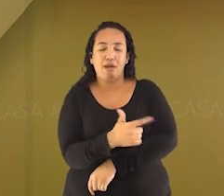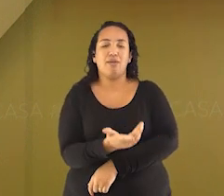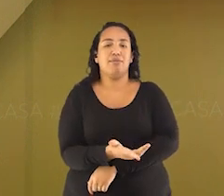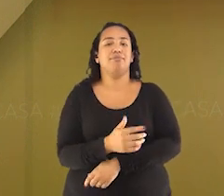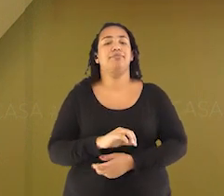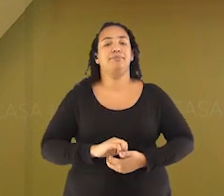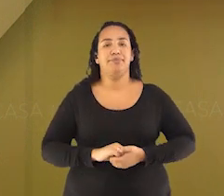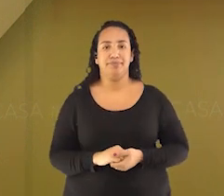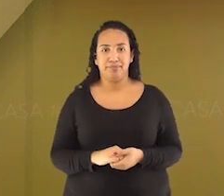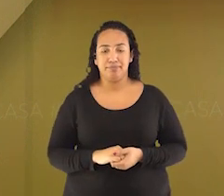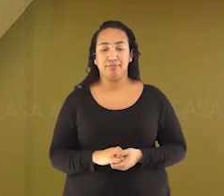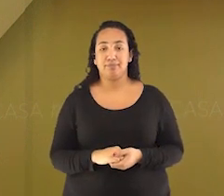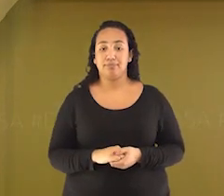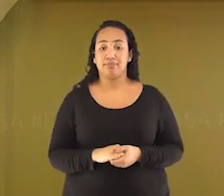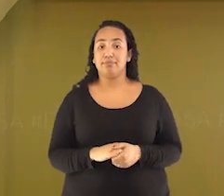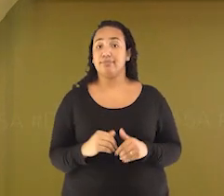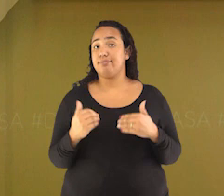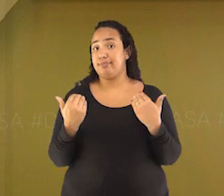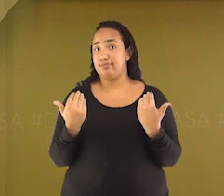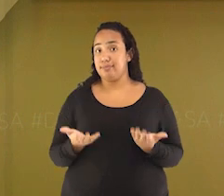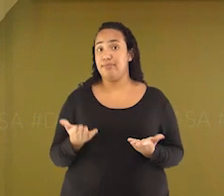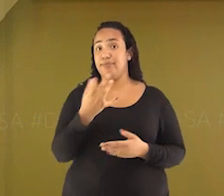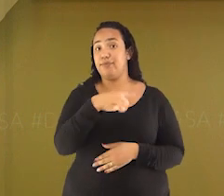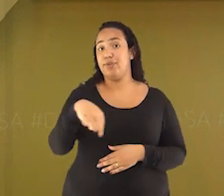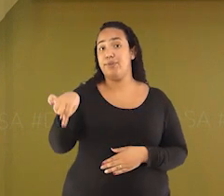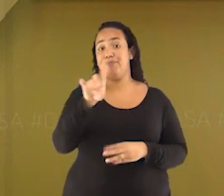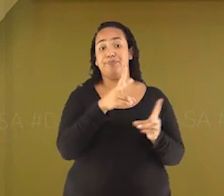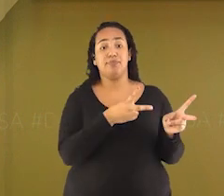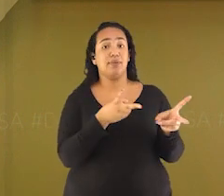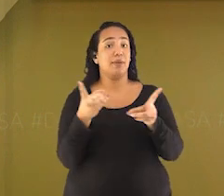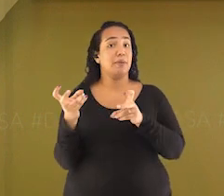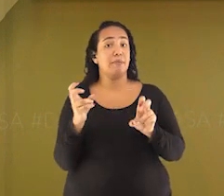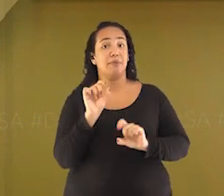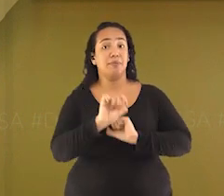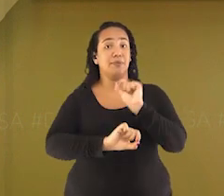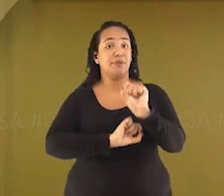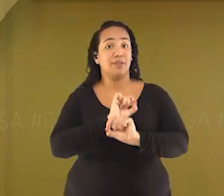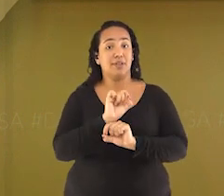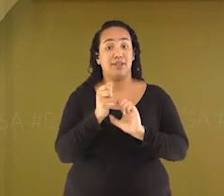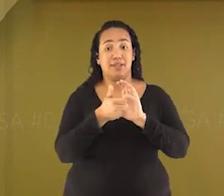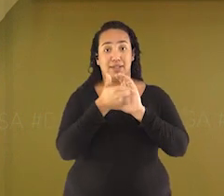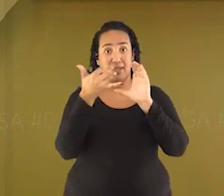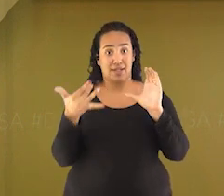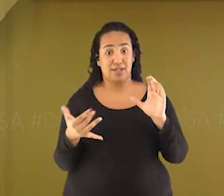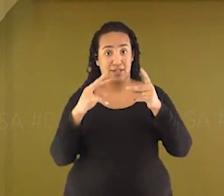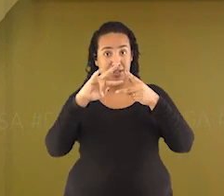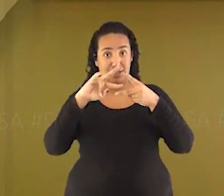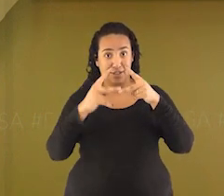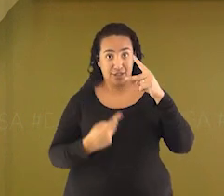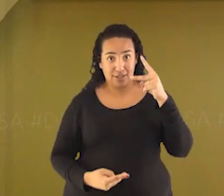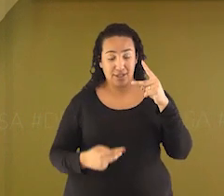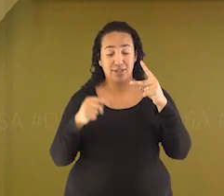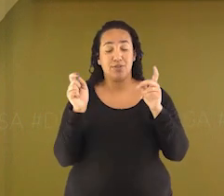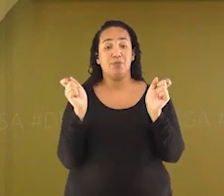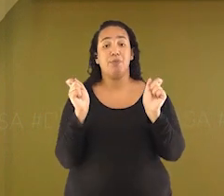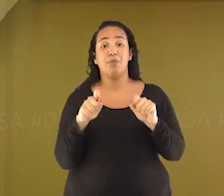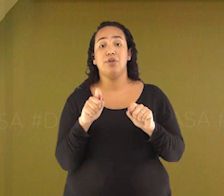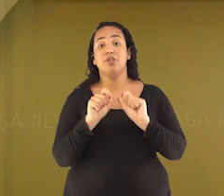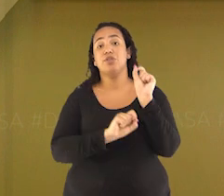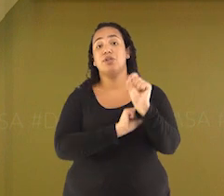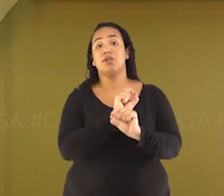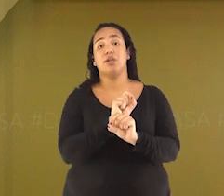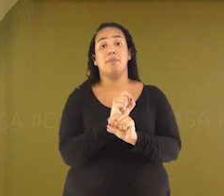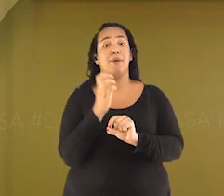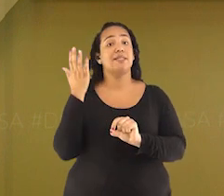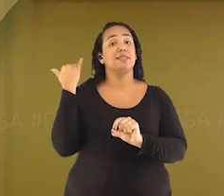adulta. Bom, gente, com tudo isso a gente pode ver que toda essa variedade genética foi adquirida pela exposição a diferentes condições